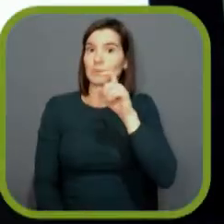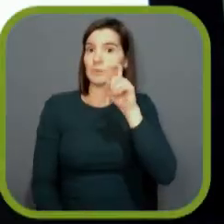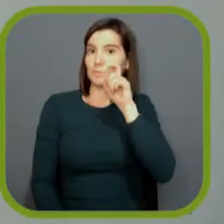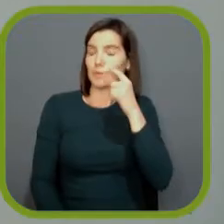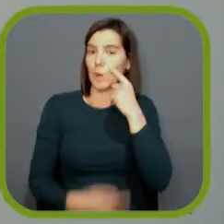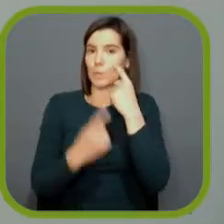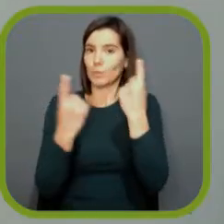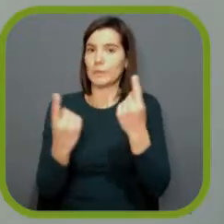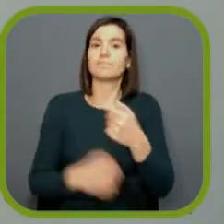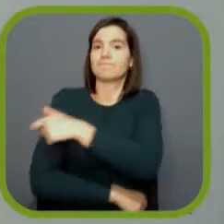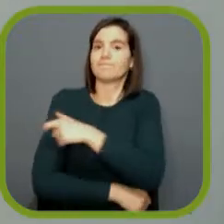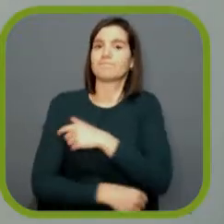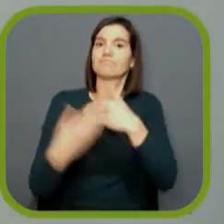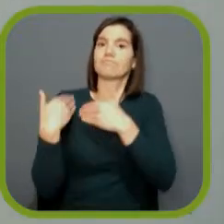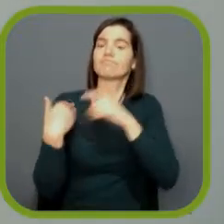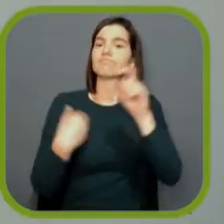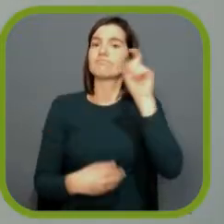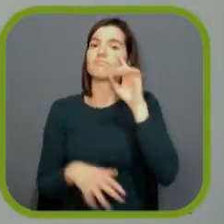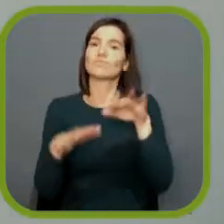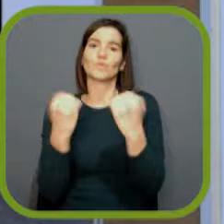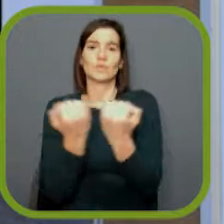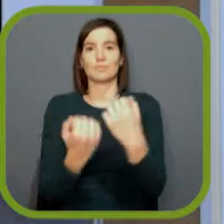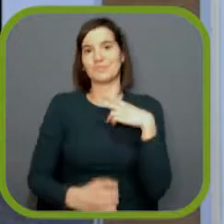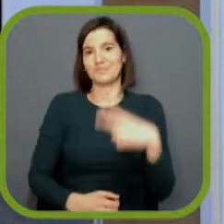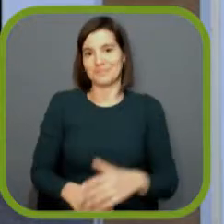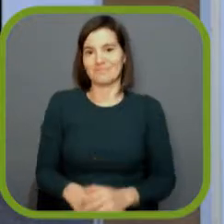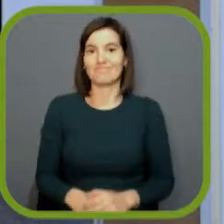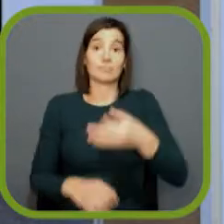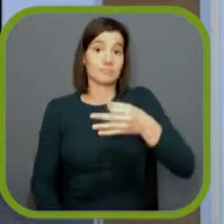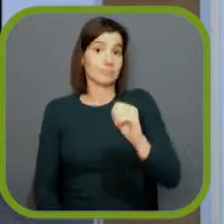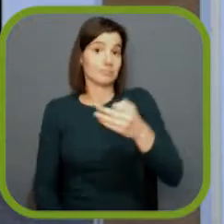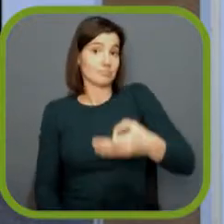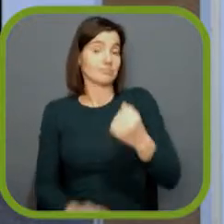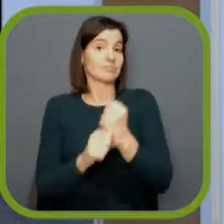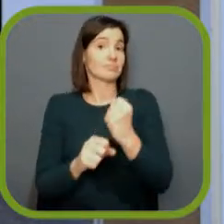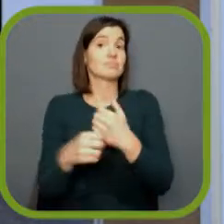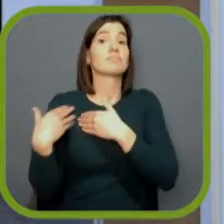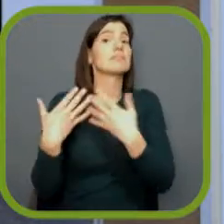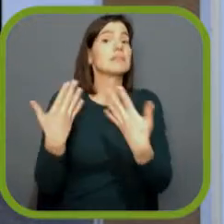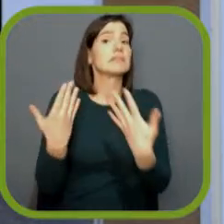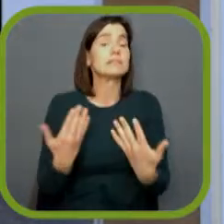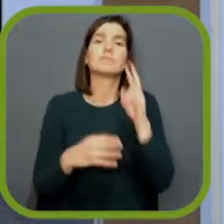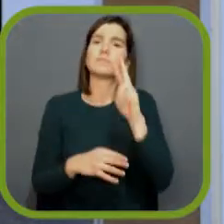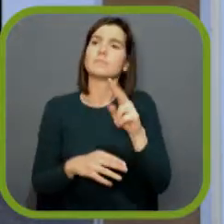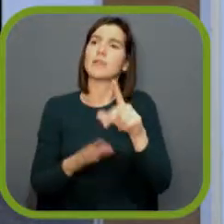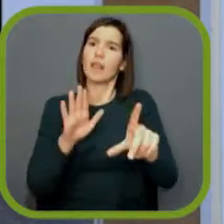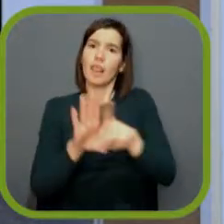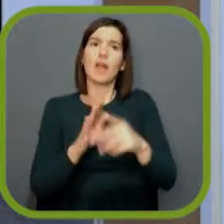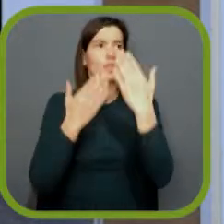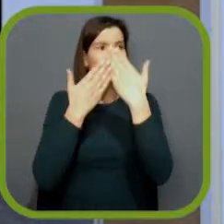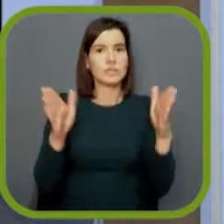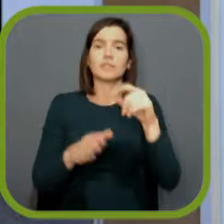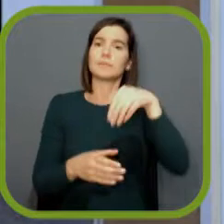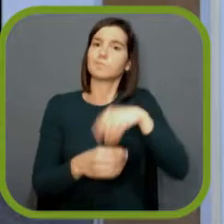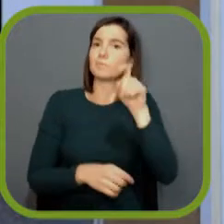A Polícia de Segurança Pública é uma das entidades responsáveis pela proteção da sociedade portuguesa. A missão da PSP passa por assegurar a legalidade